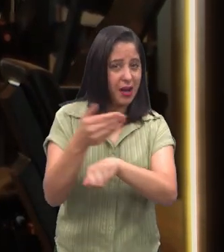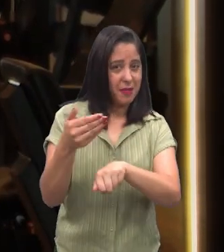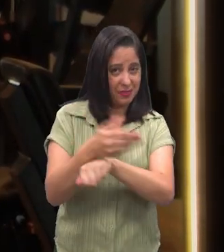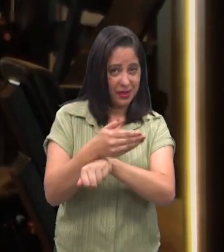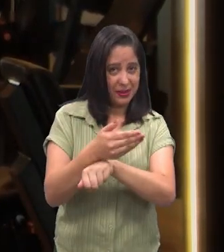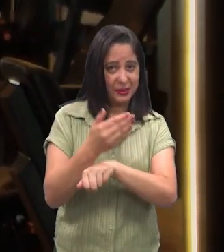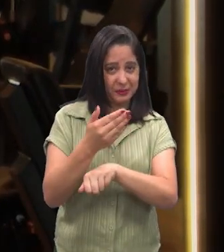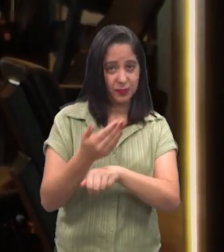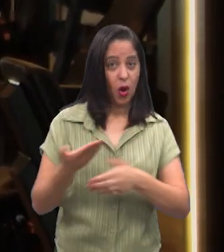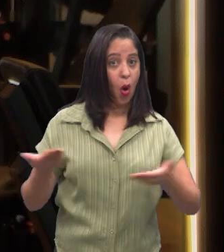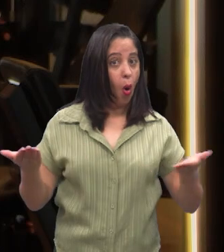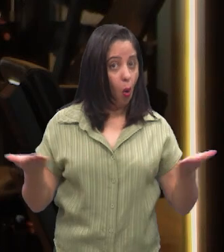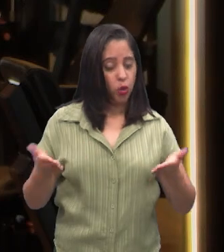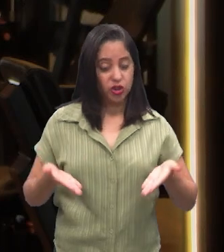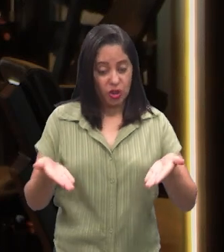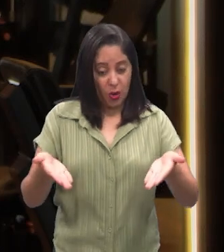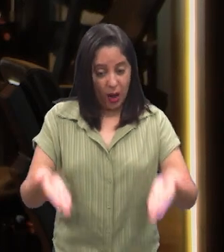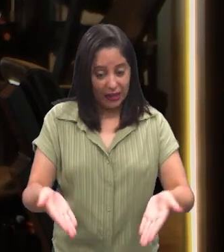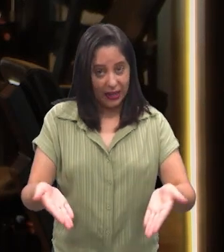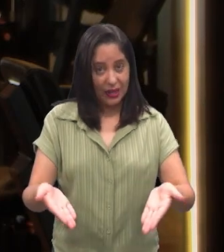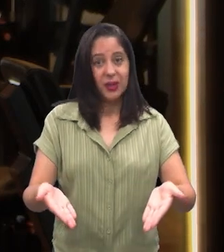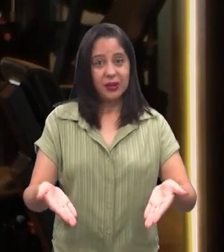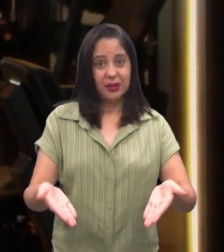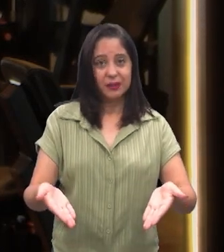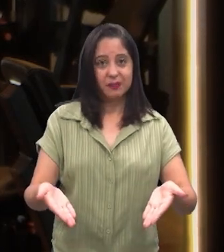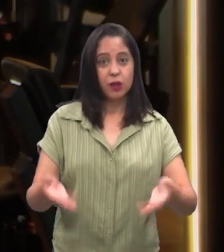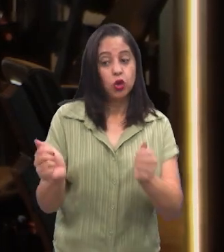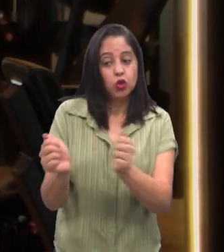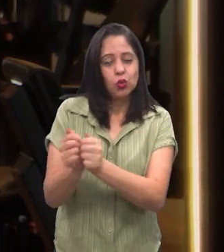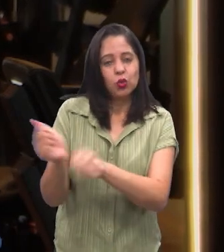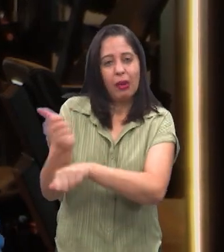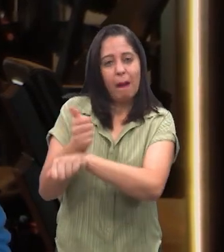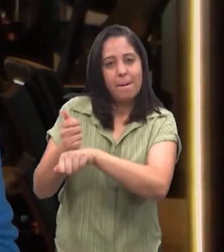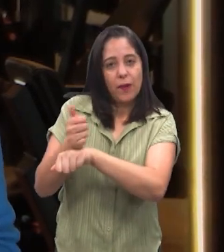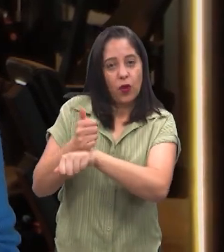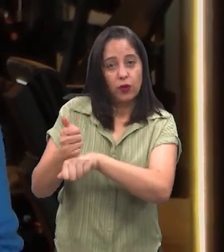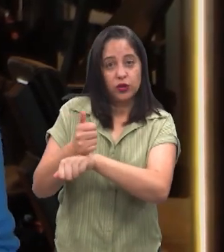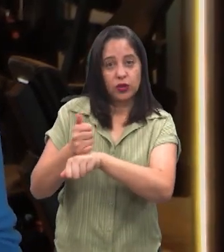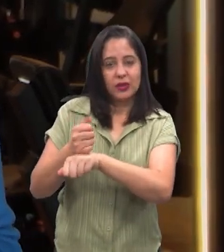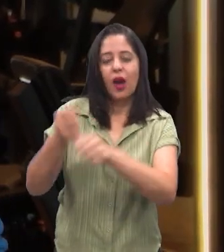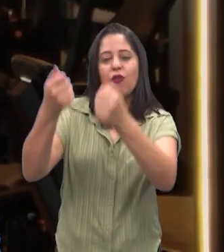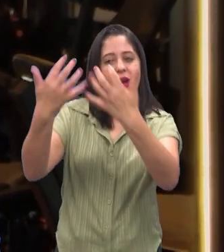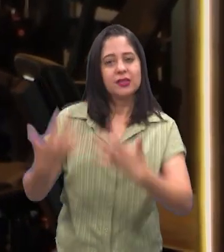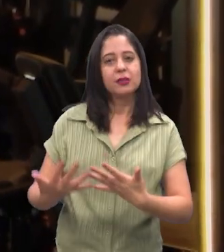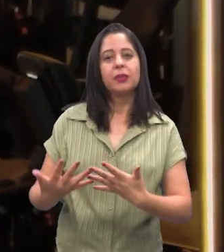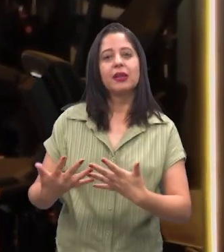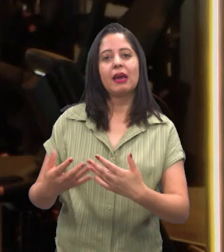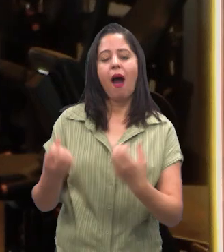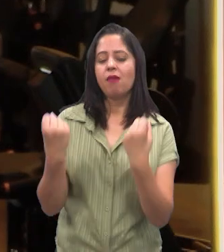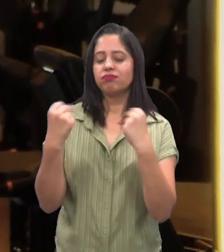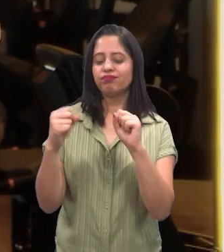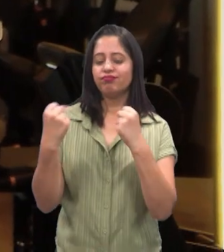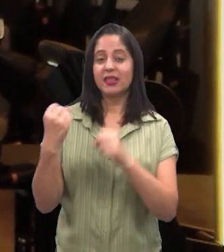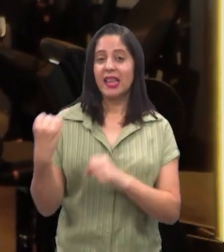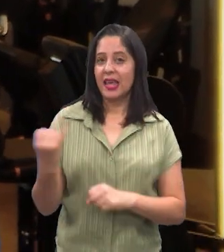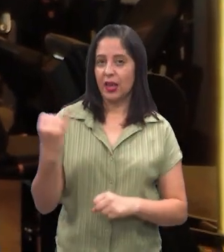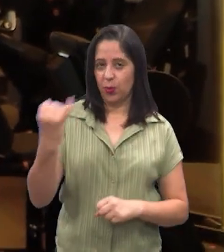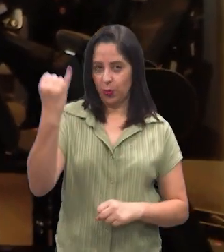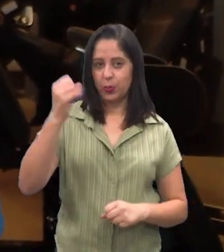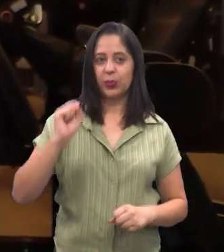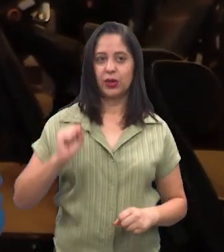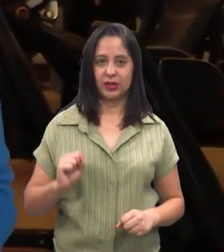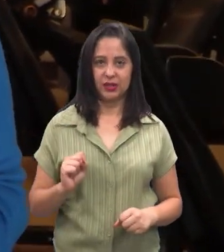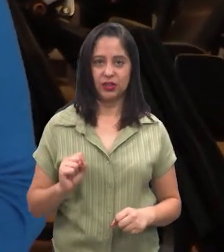numa academia aqui da cidade. E eu estou com uma profissional aqui do meu lado que vai falar sobre a importância dessa atividade física